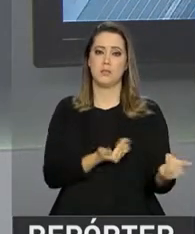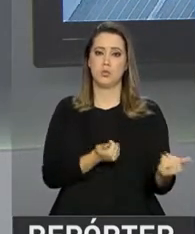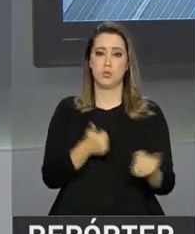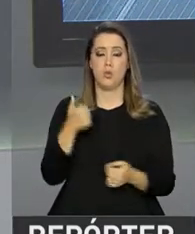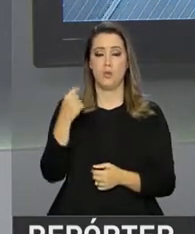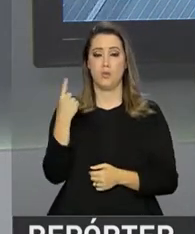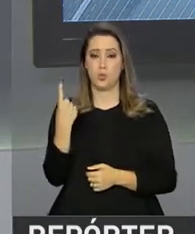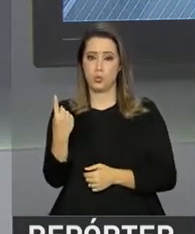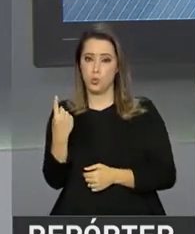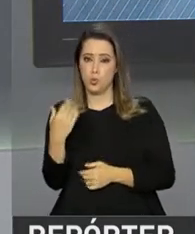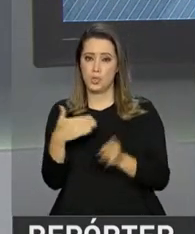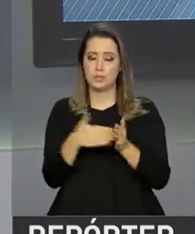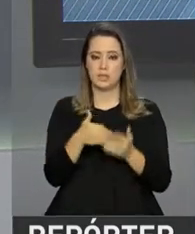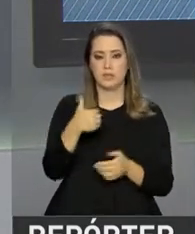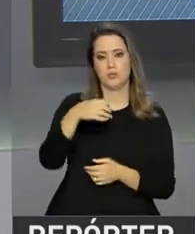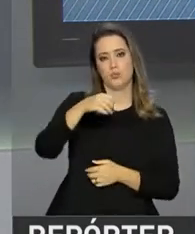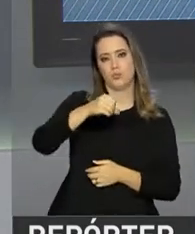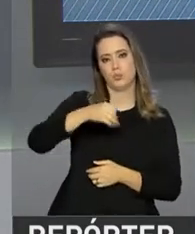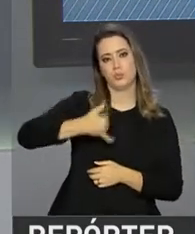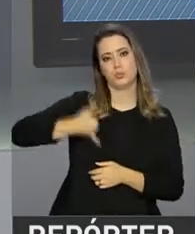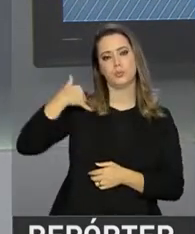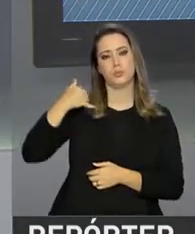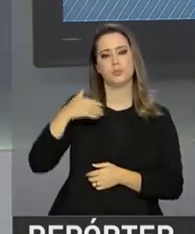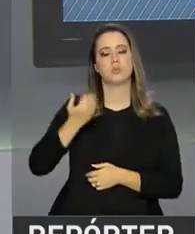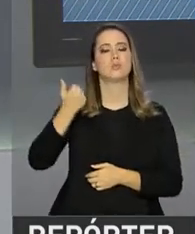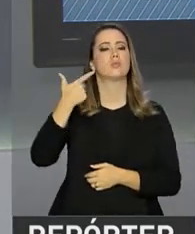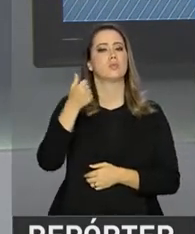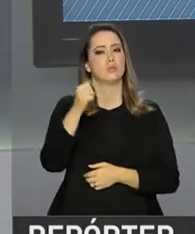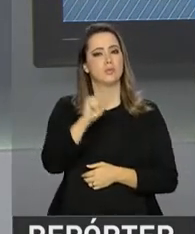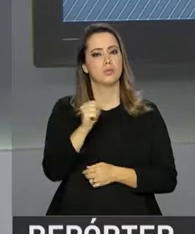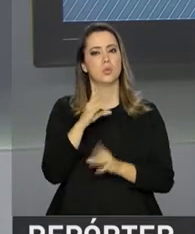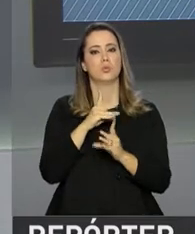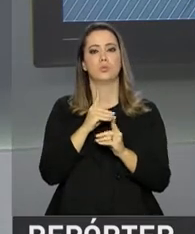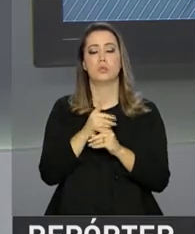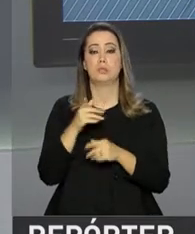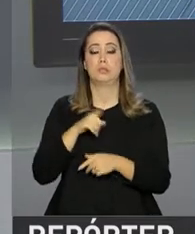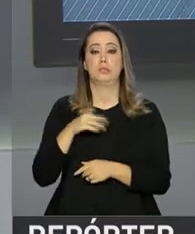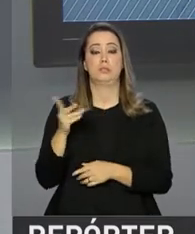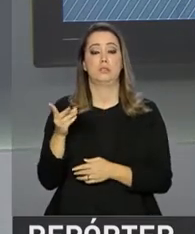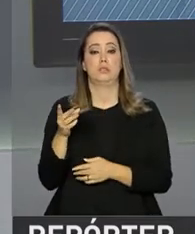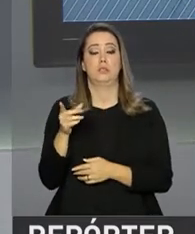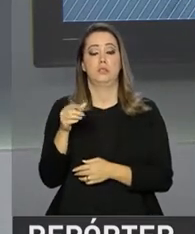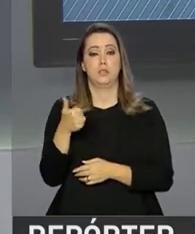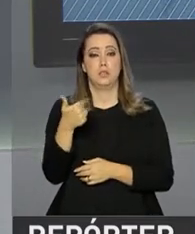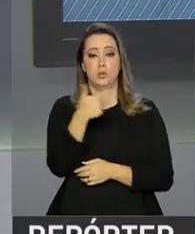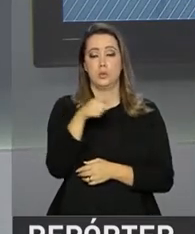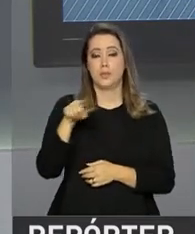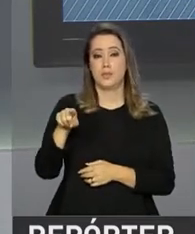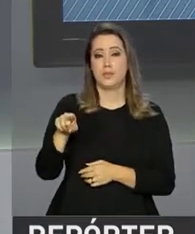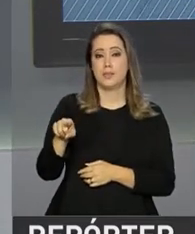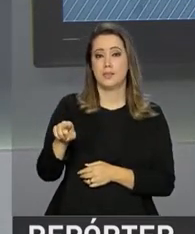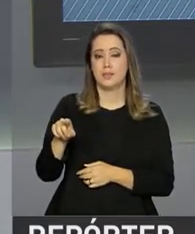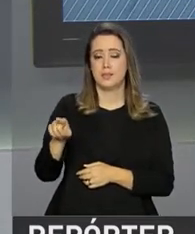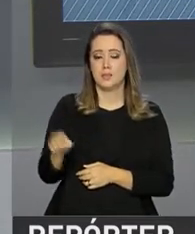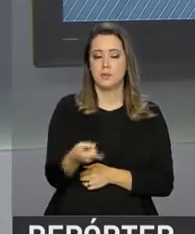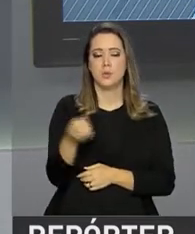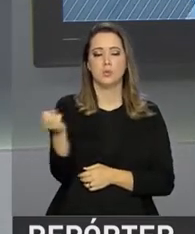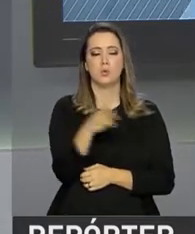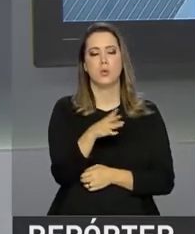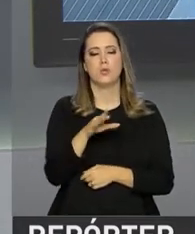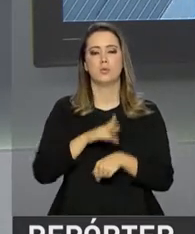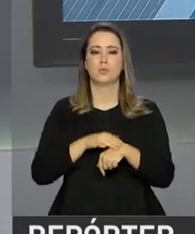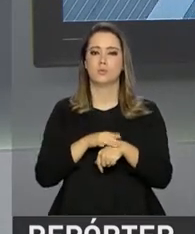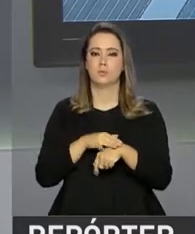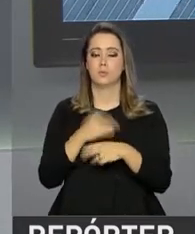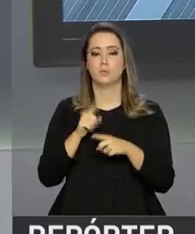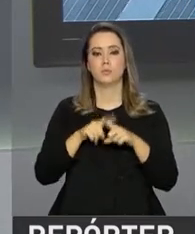anos. Em 2018, mais de 12 mil novos casos devem ser diagnosticados no Brasil. Ainda assim, as chances de cura do